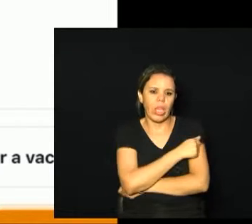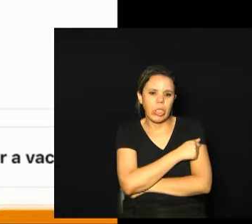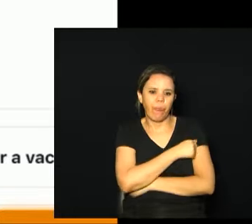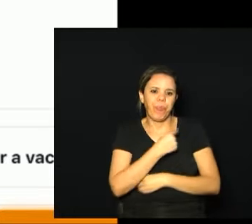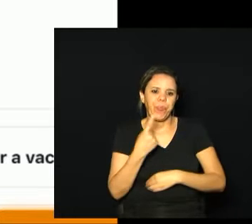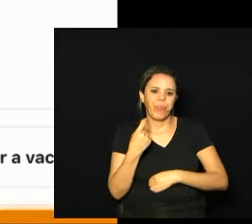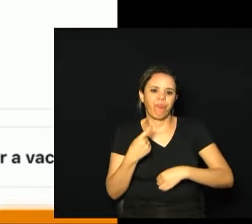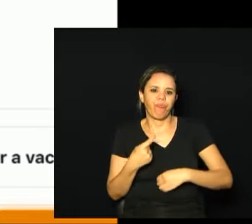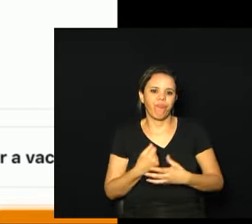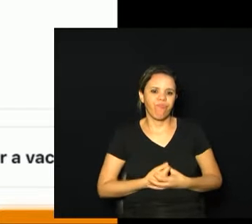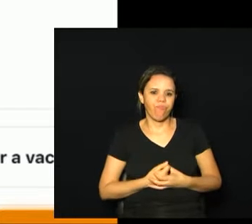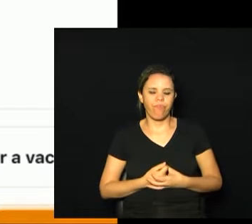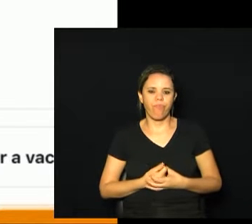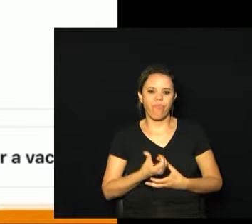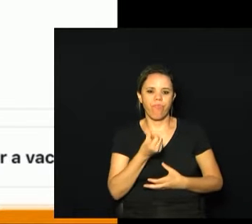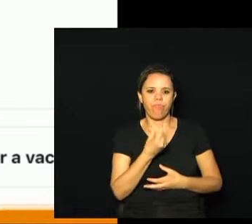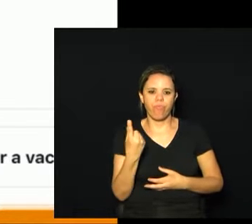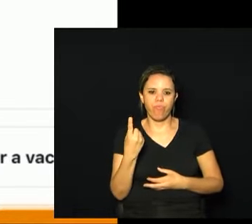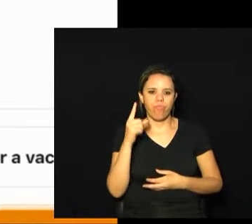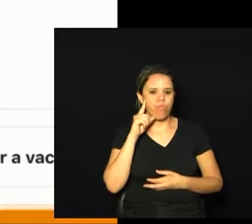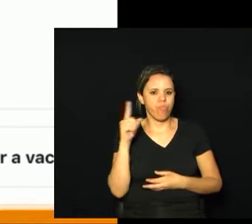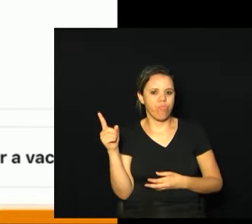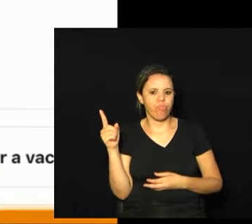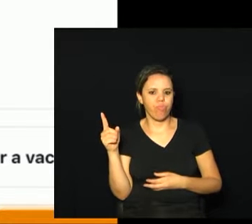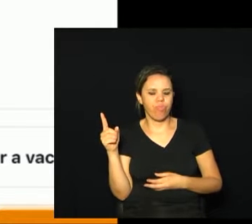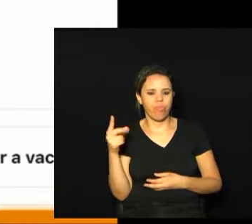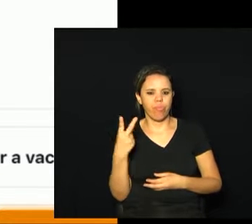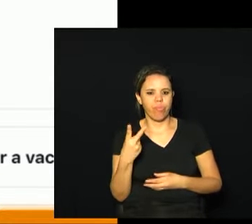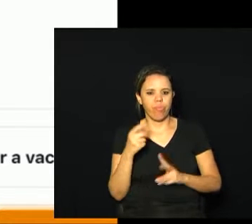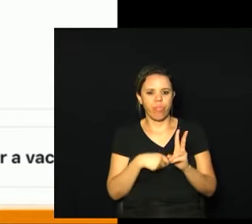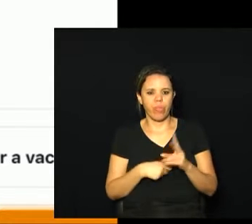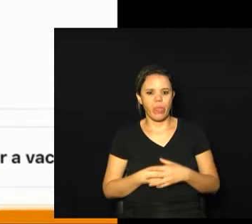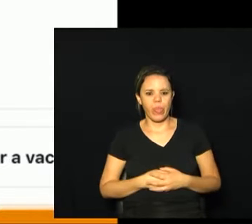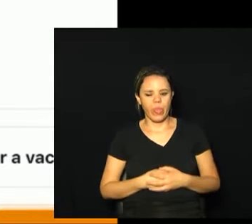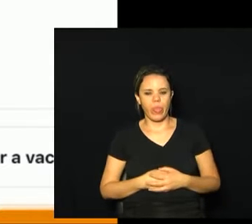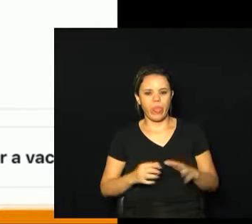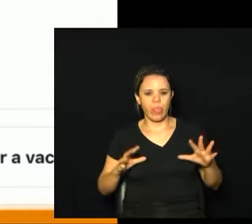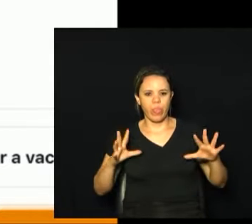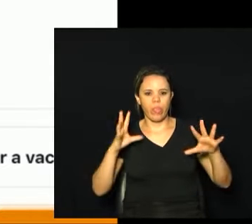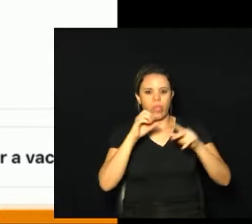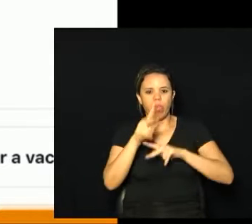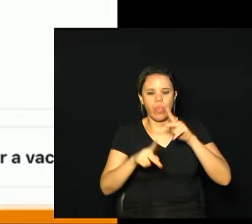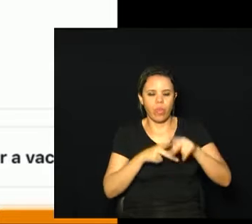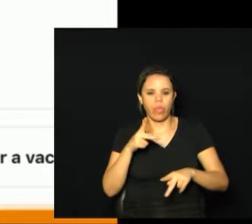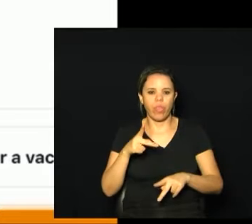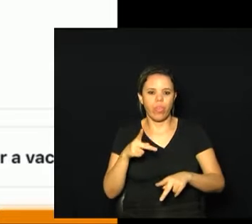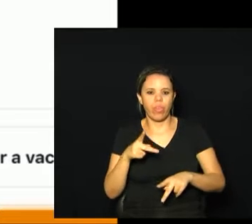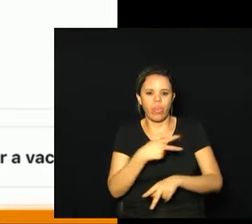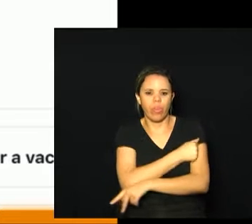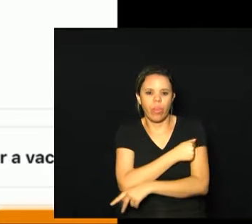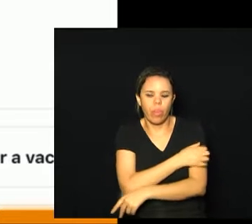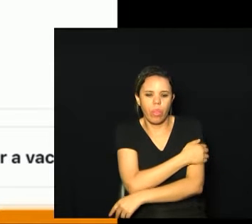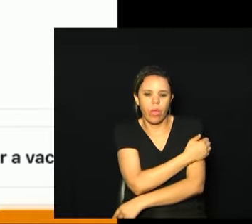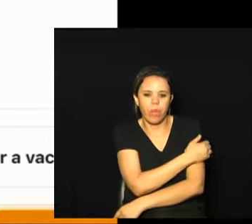dose única, são 61 dias, então 2 meses. E todas as pessoas com alto grau de